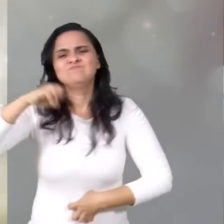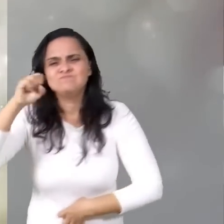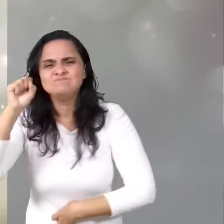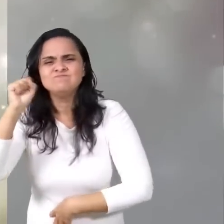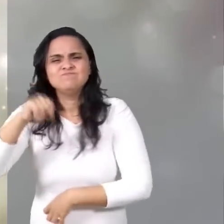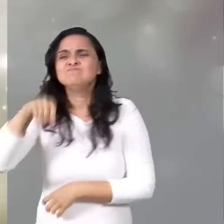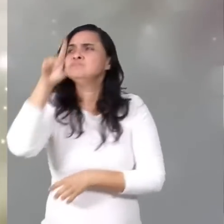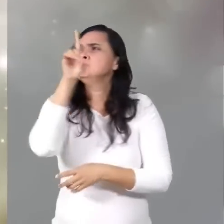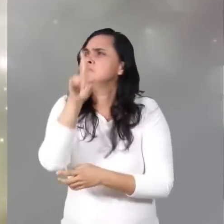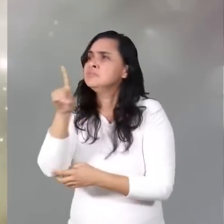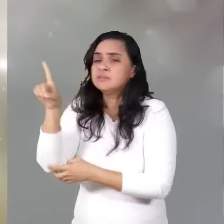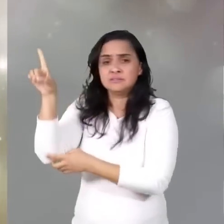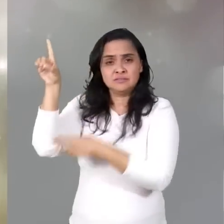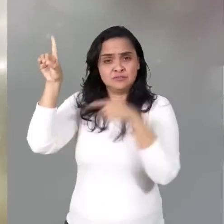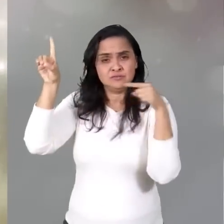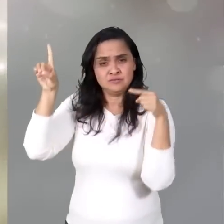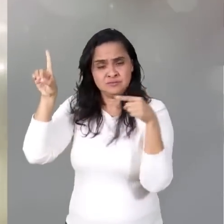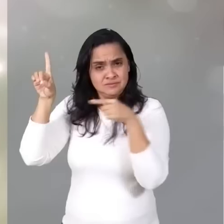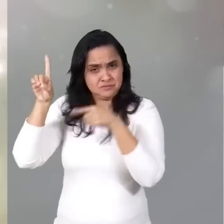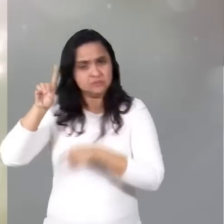bem que Ele te